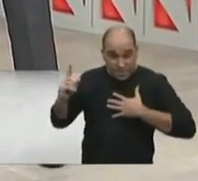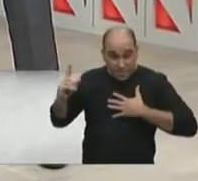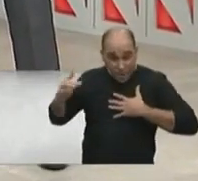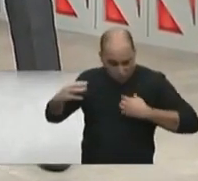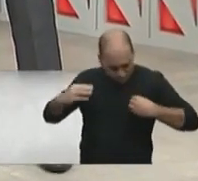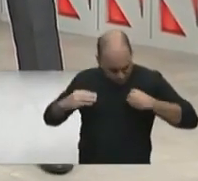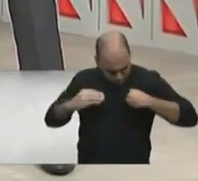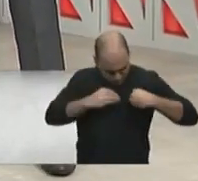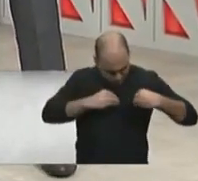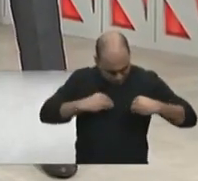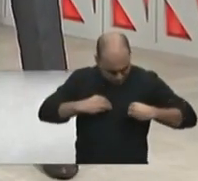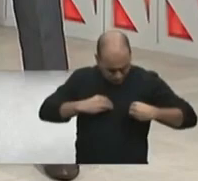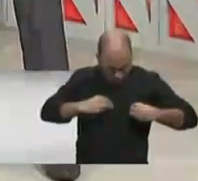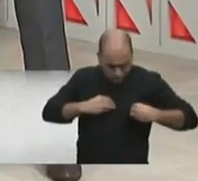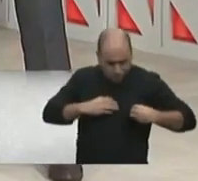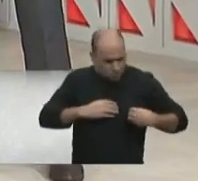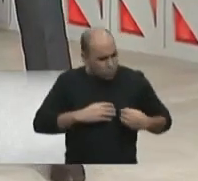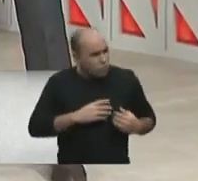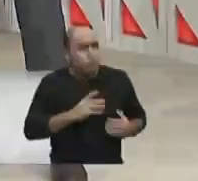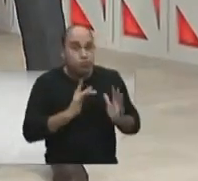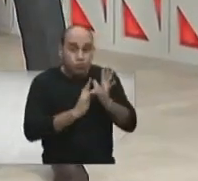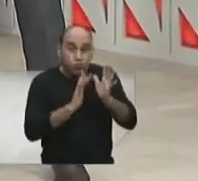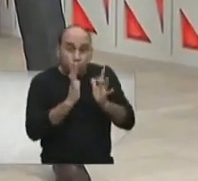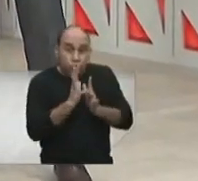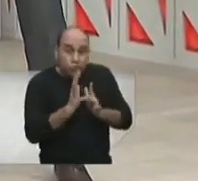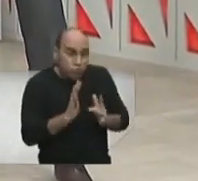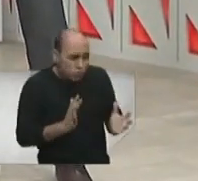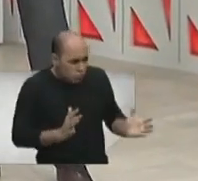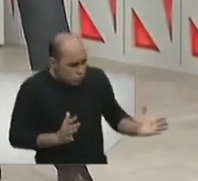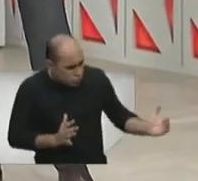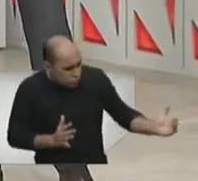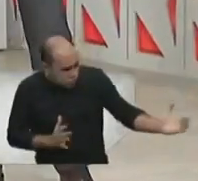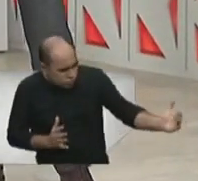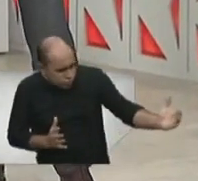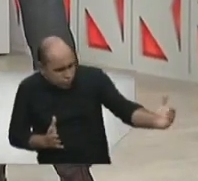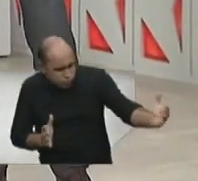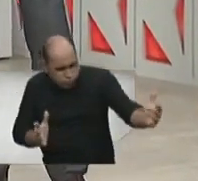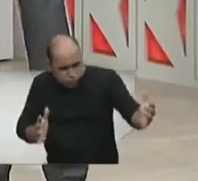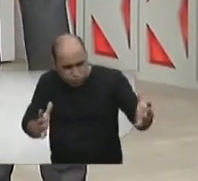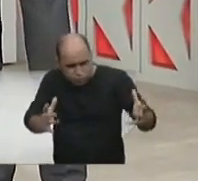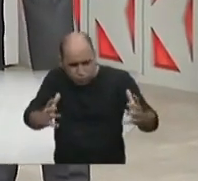dores ele sofreu, mas